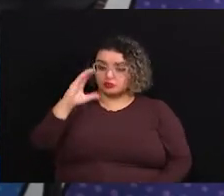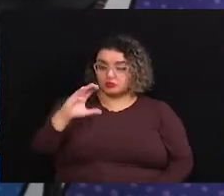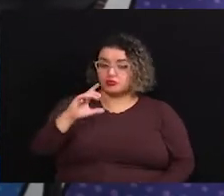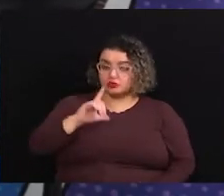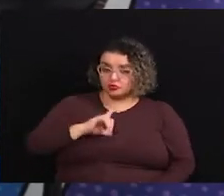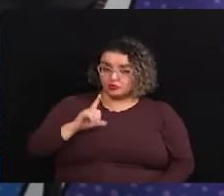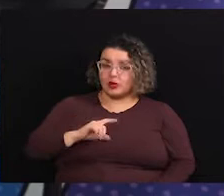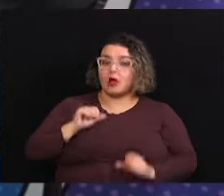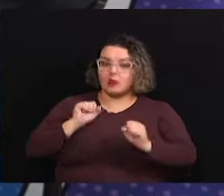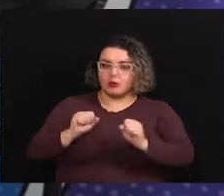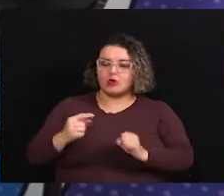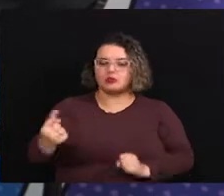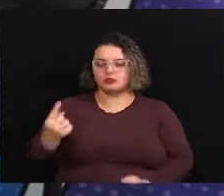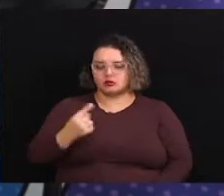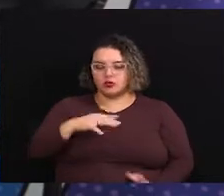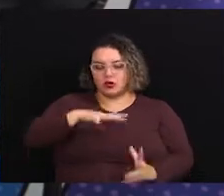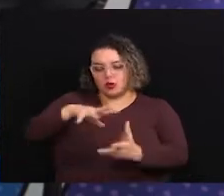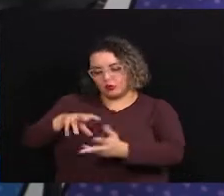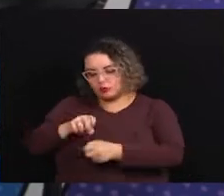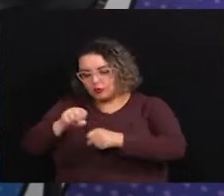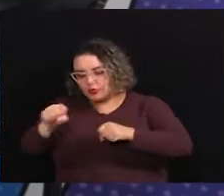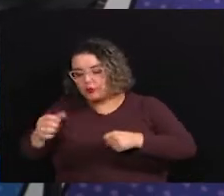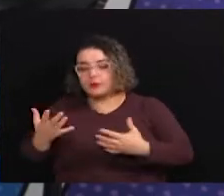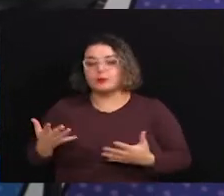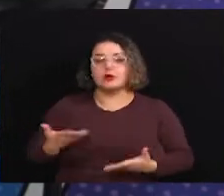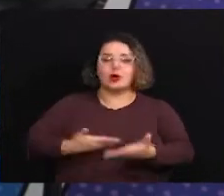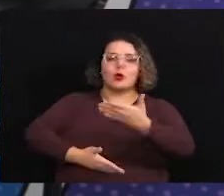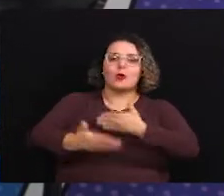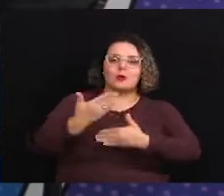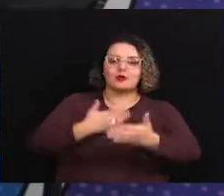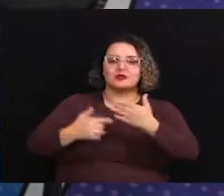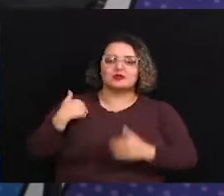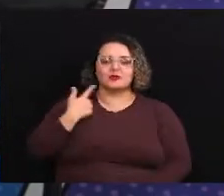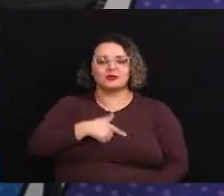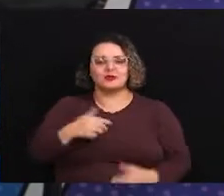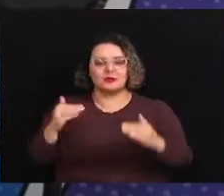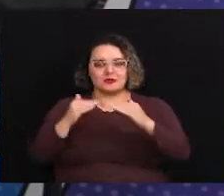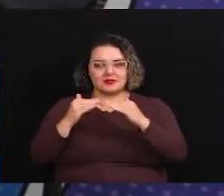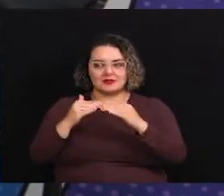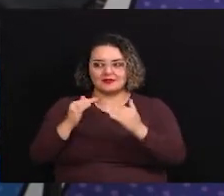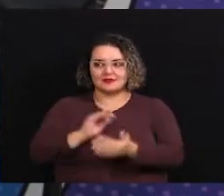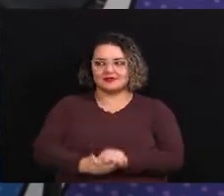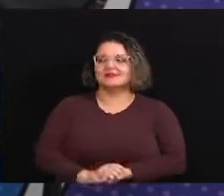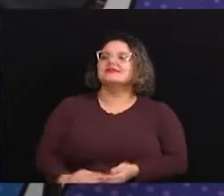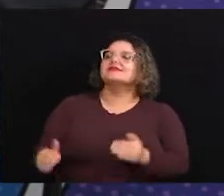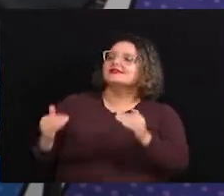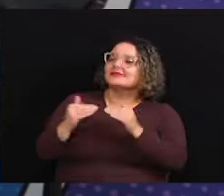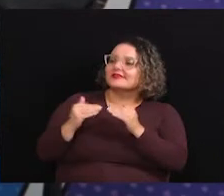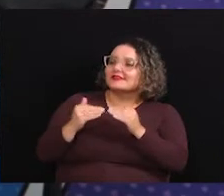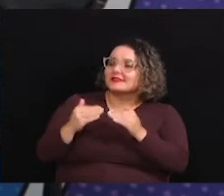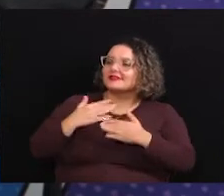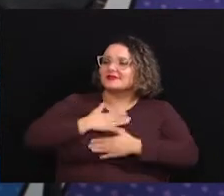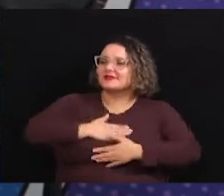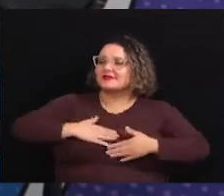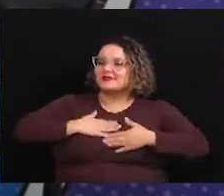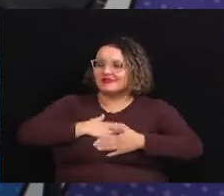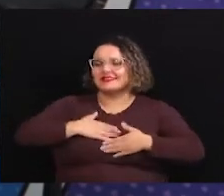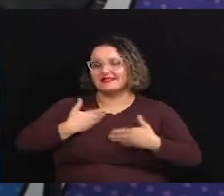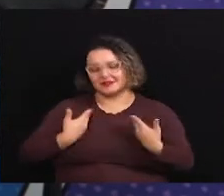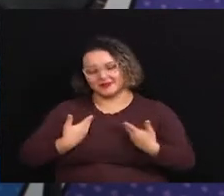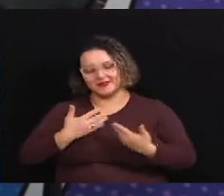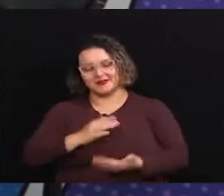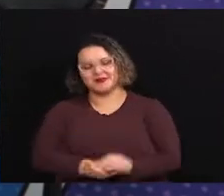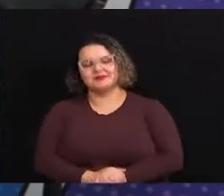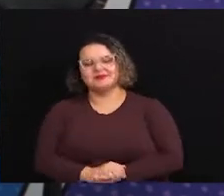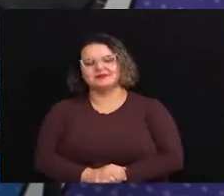tiver lançamento, né, pode voltar aqui no Universo para compartilhar com o nosso público. Combinado? Combinado, o